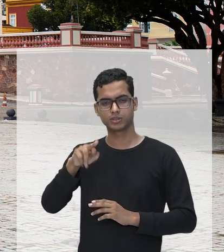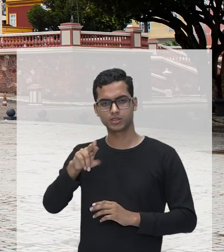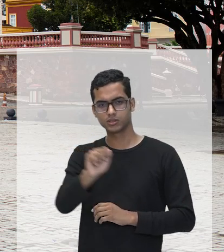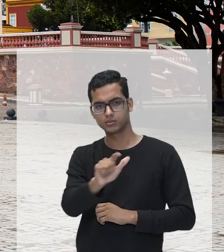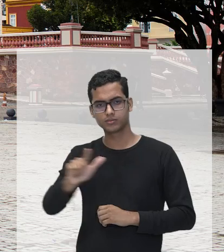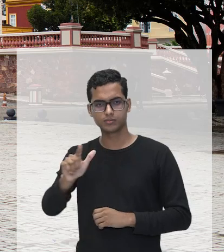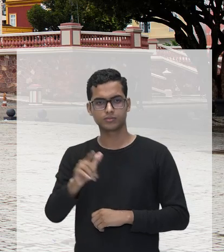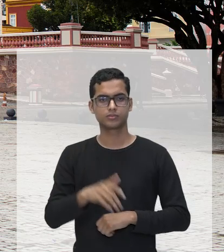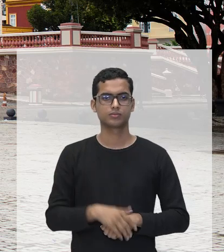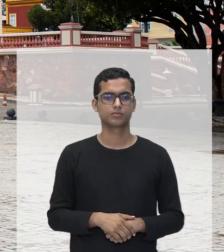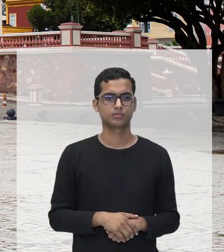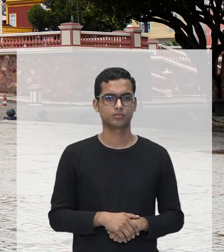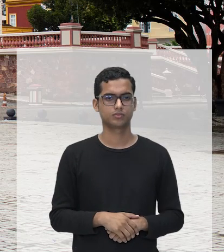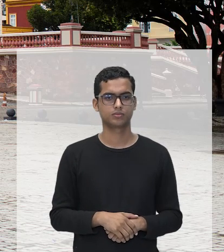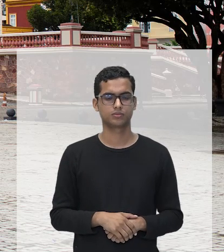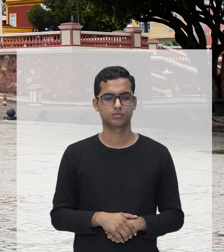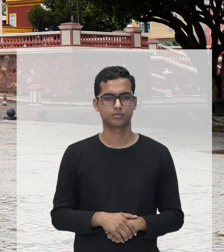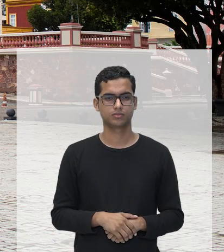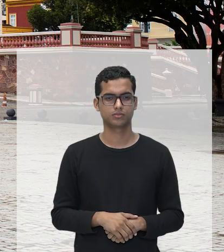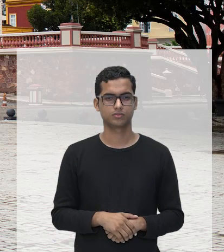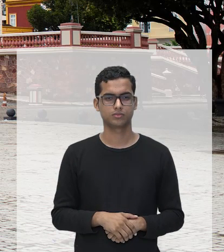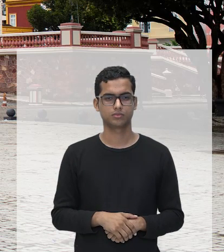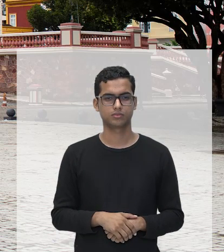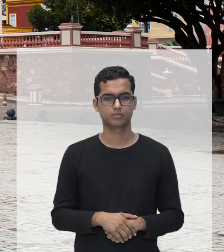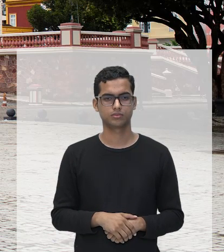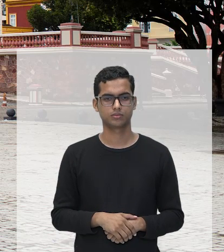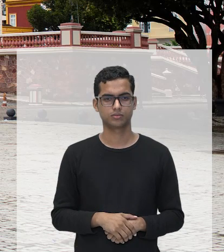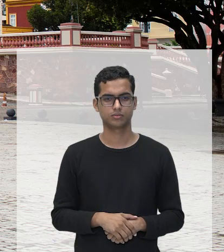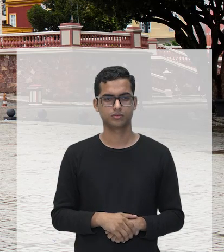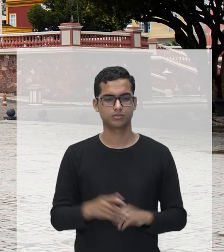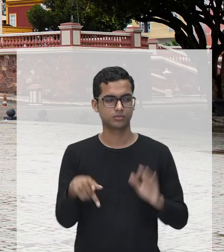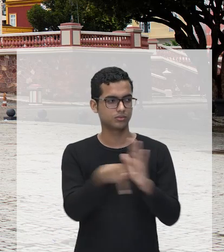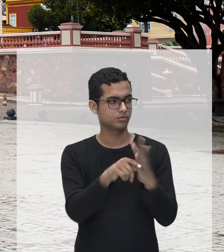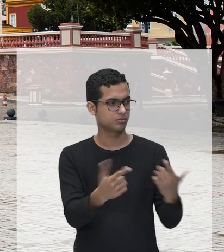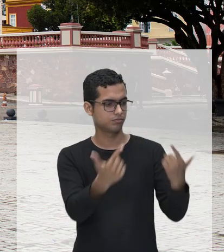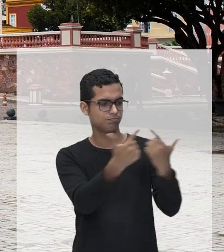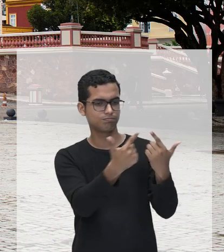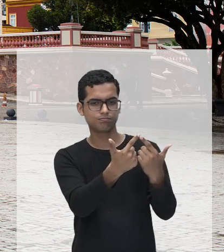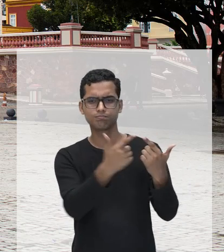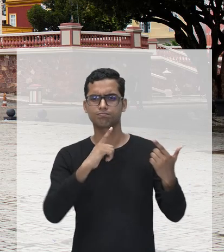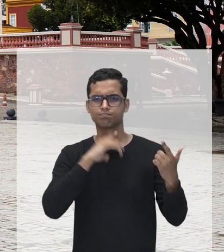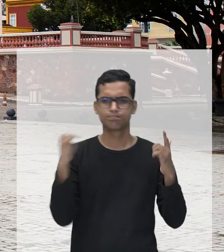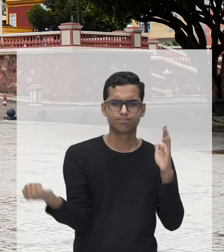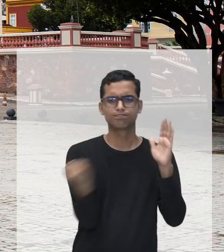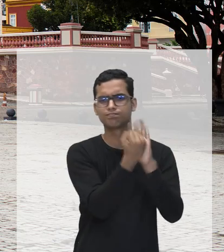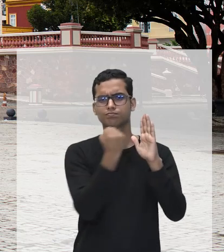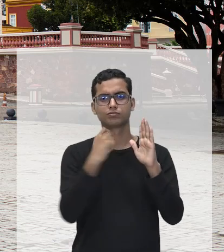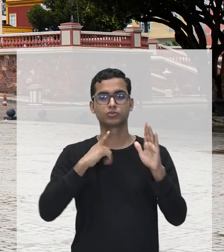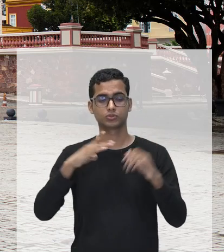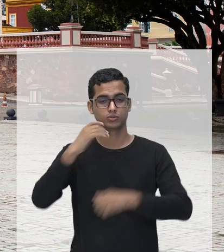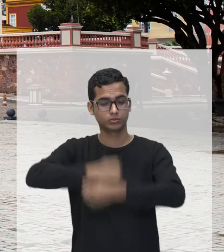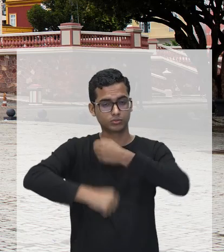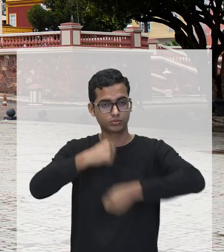bem, o patrimônio, o Teatro Amazonas, ele foi tombado, certo? Em